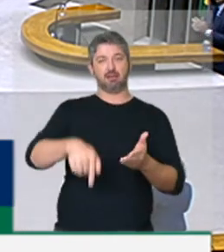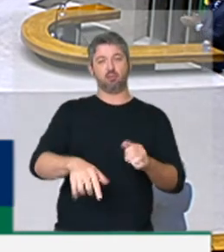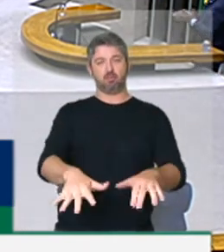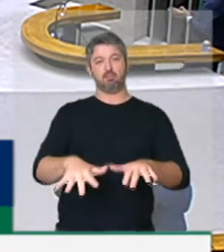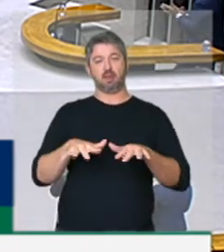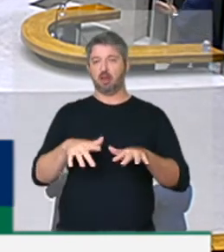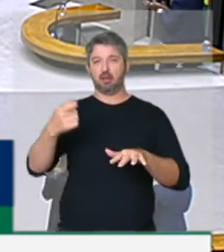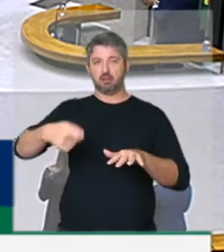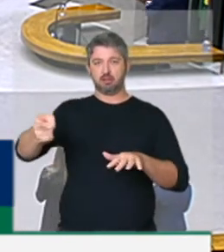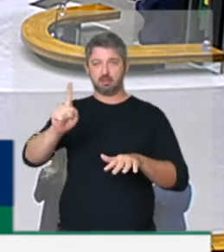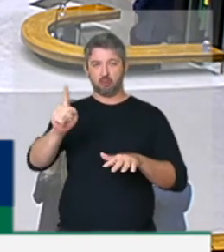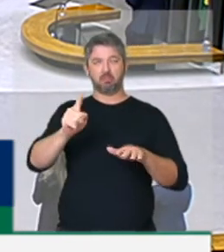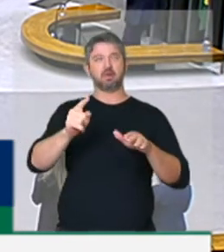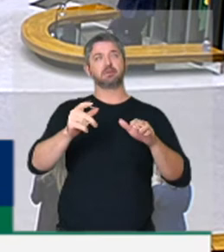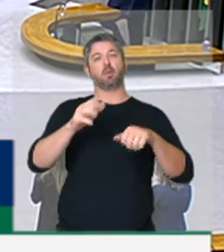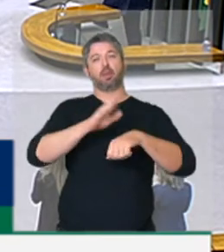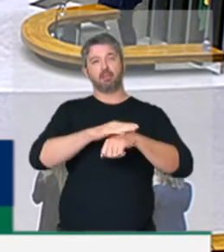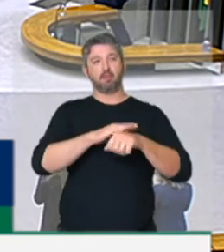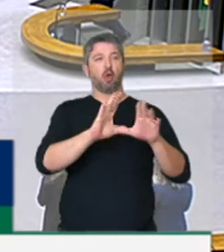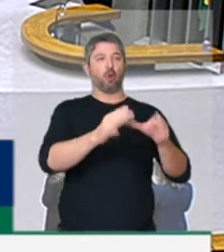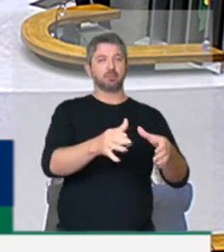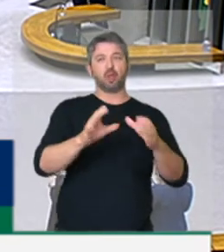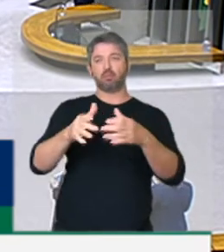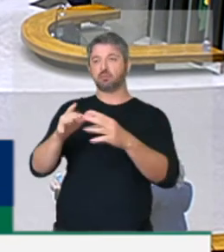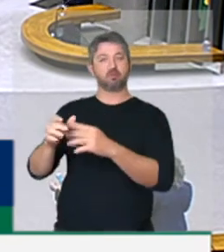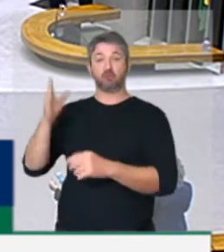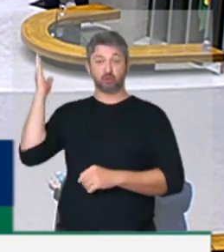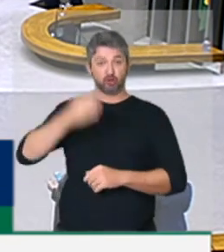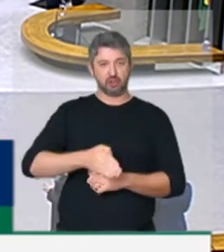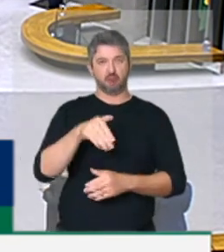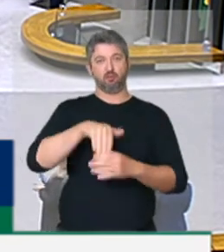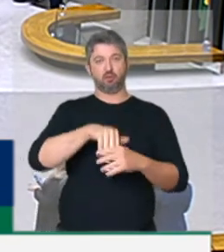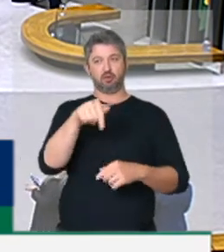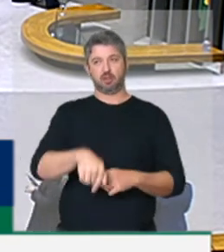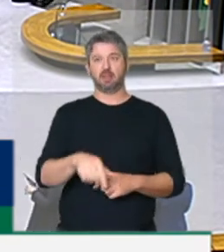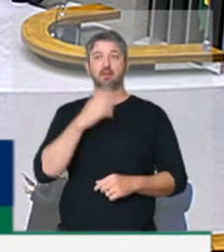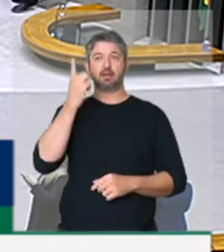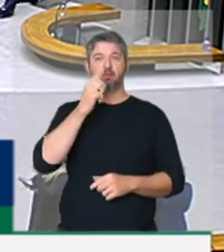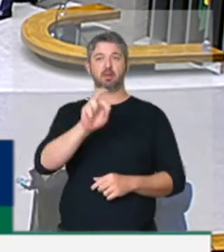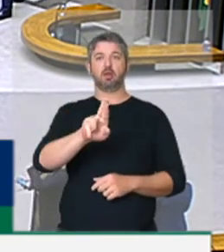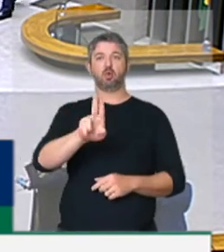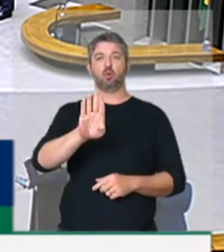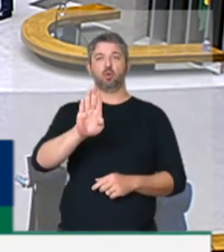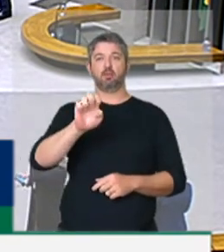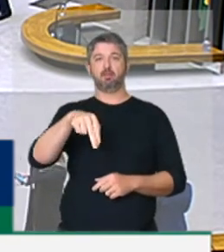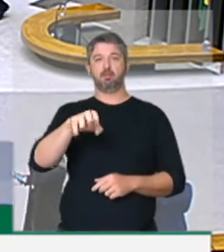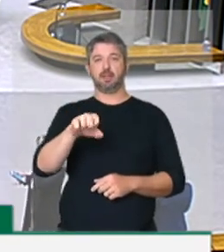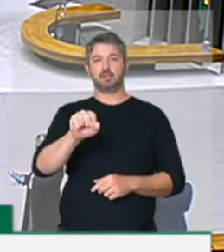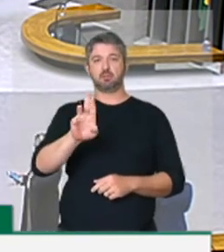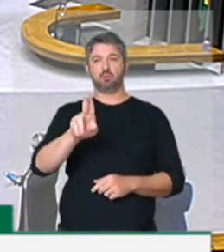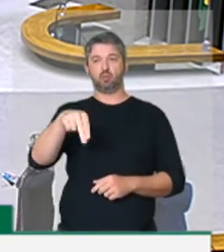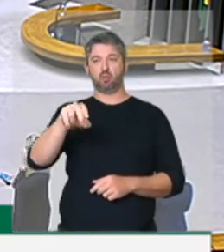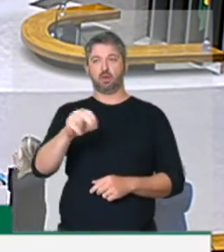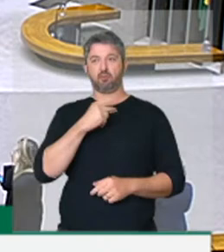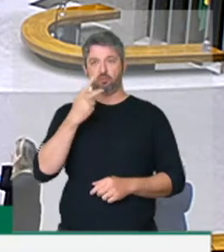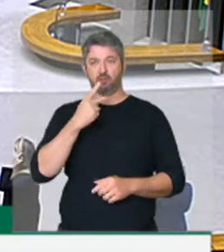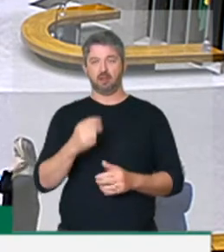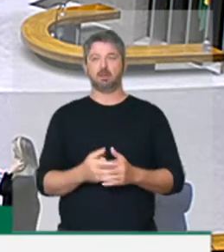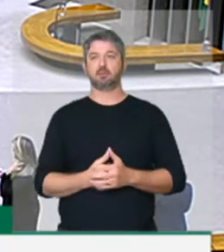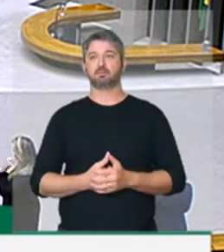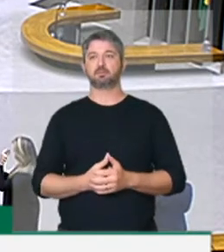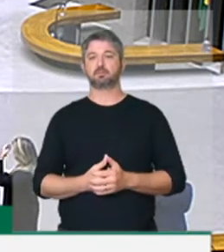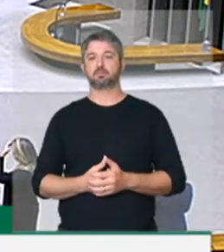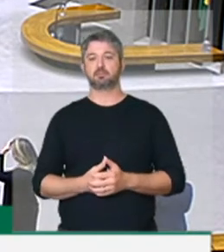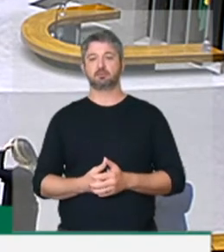de cumprir aqueles prazos na comissão. E o deputado Rubens Bueno é quem vai falar sobre esse requerimento. Senhoras e